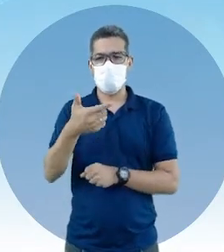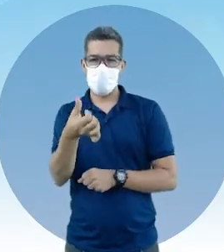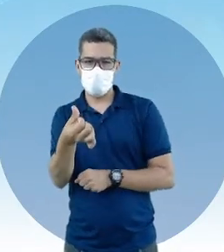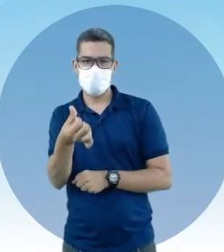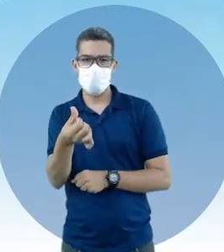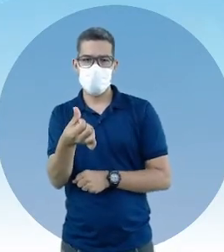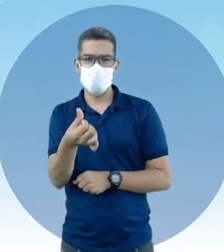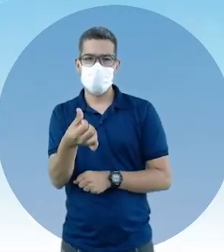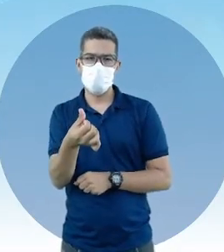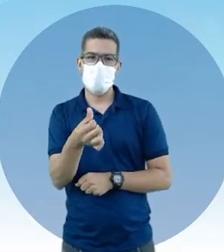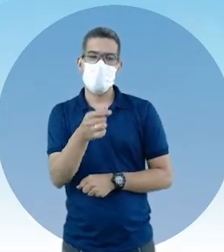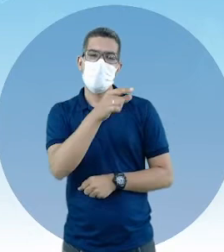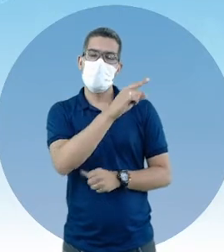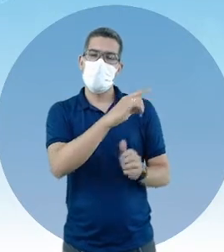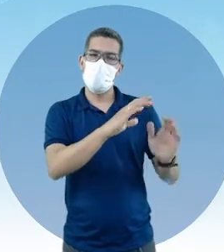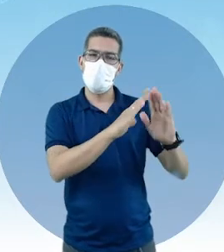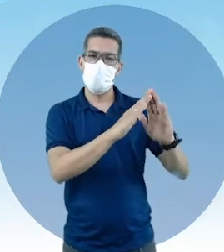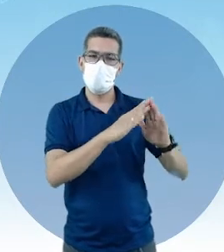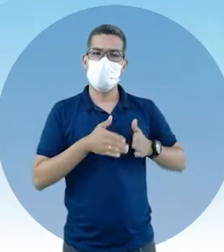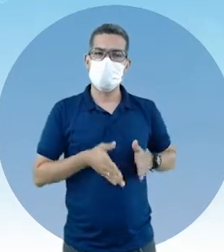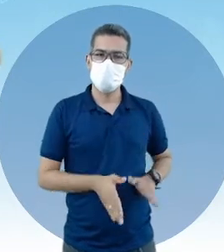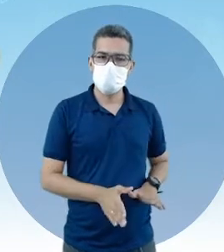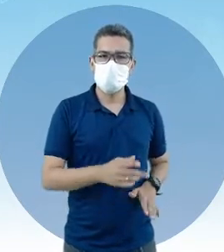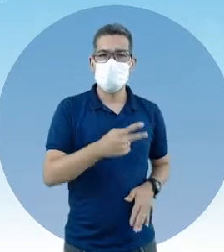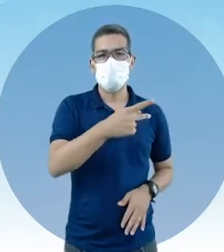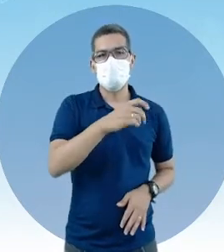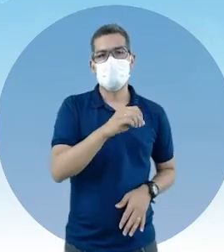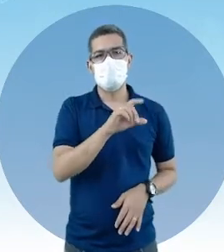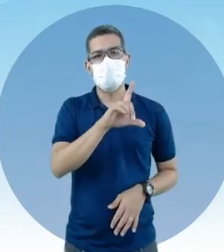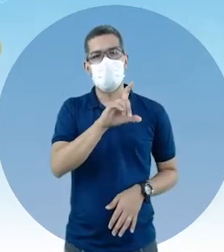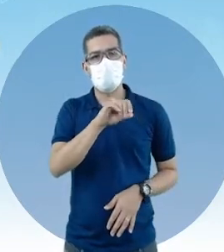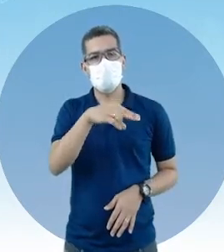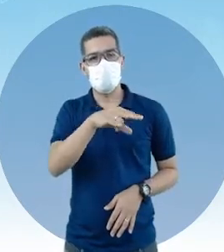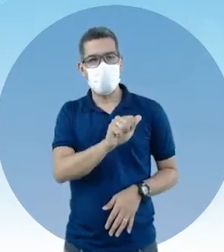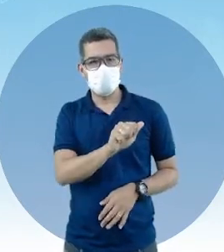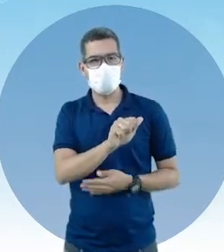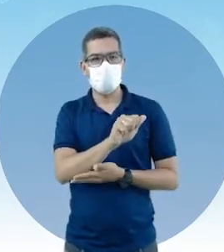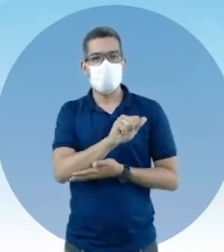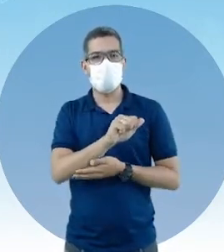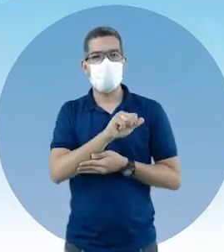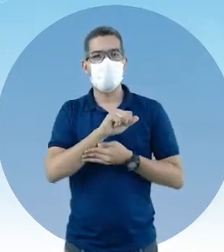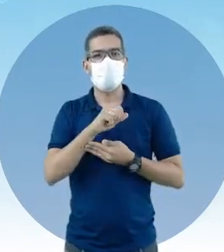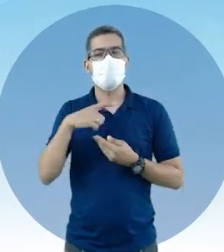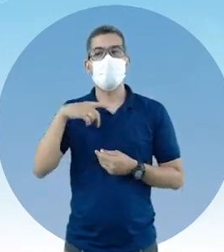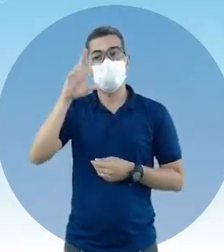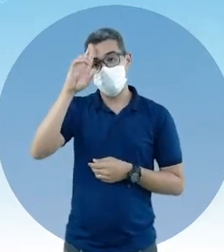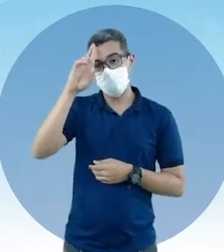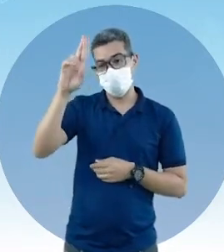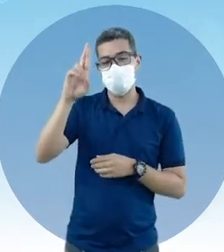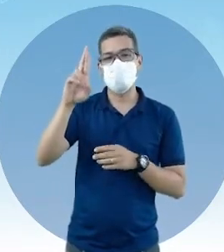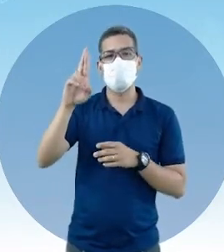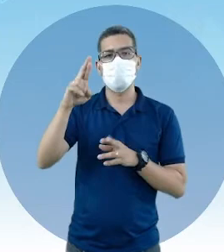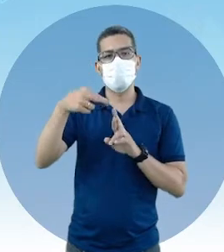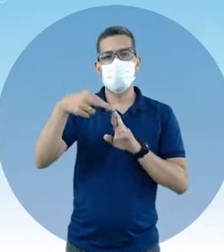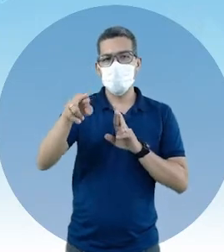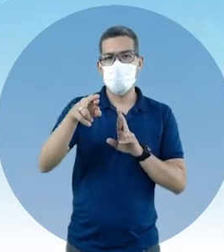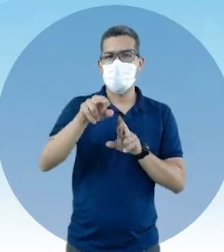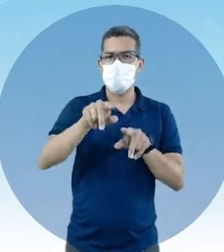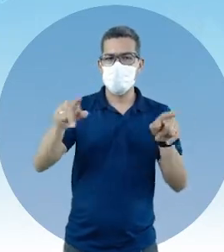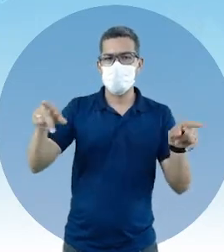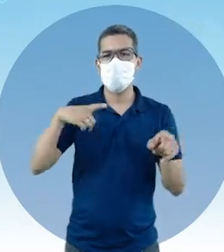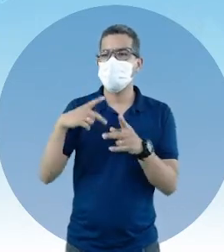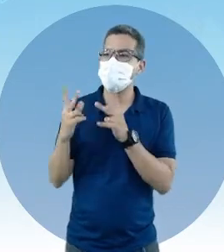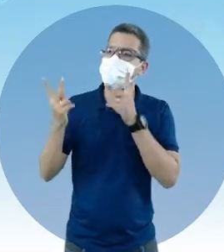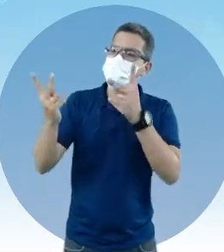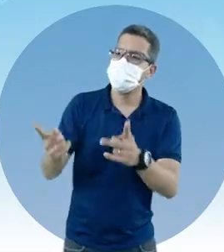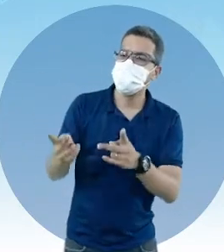da Polônia e ele também teve comunicação com vários líderes religiosos e conheceu,